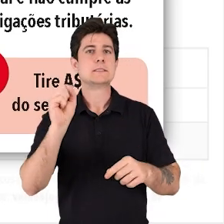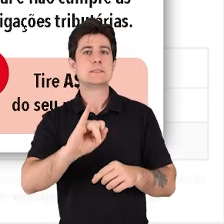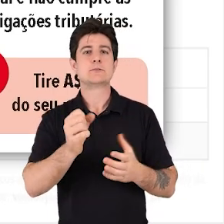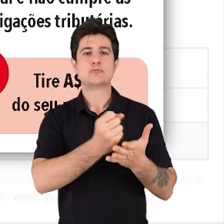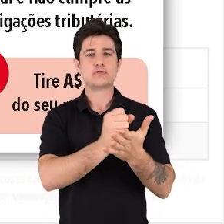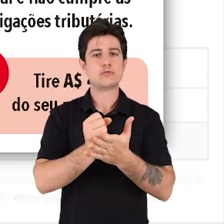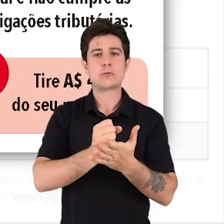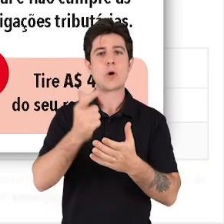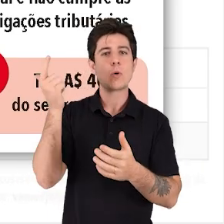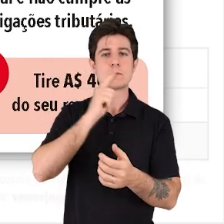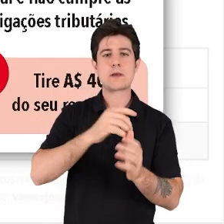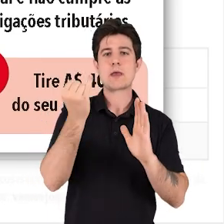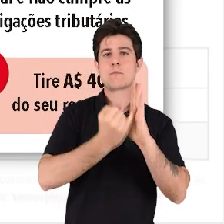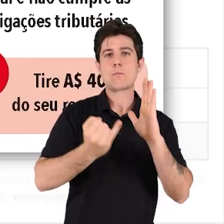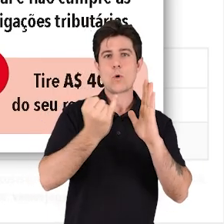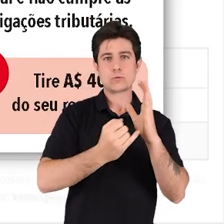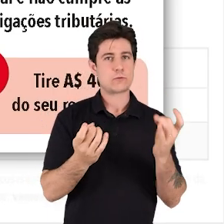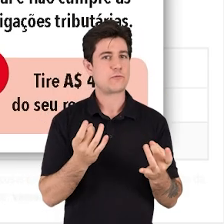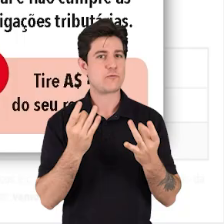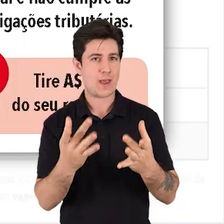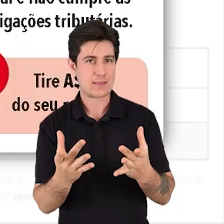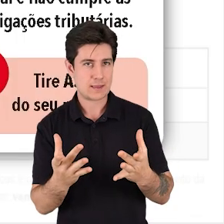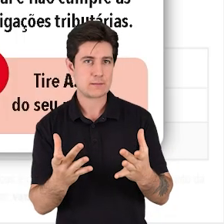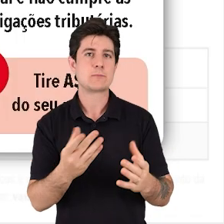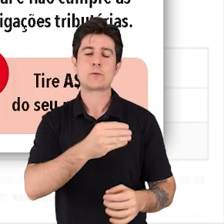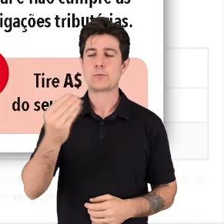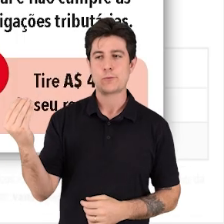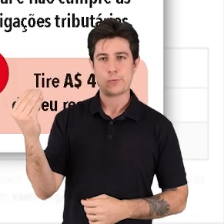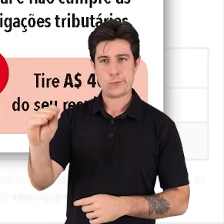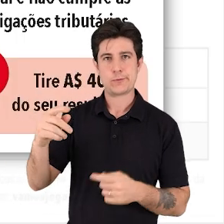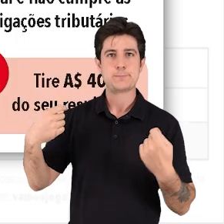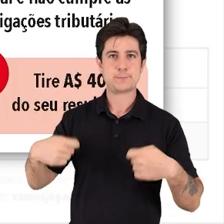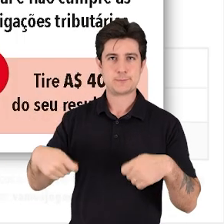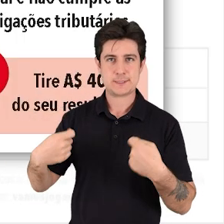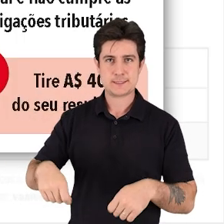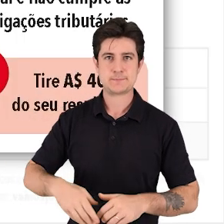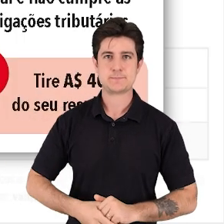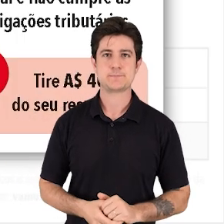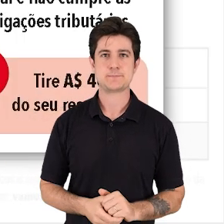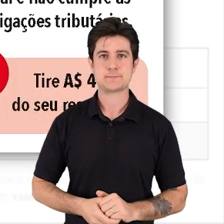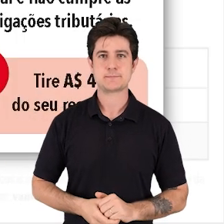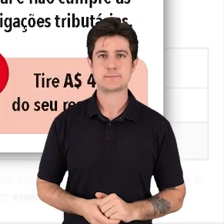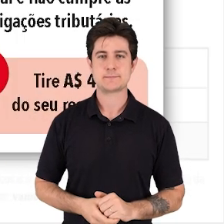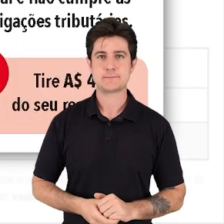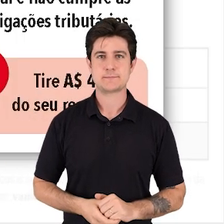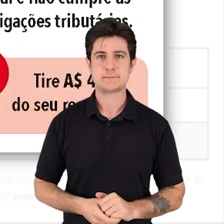E também para a situação em que o jogador tenha tirado imposto sobre vendas.